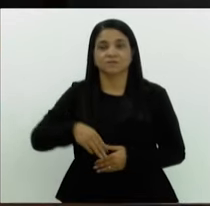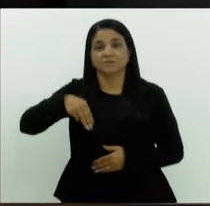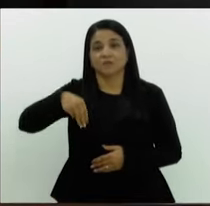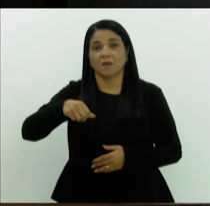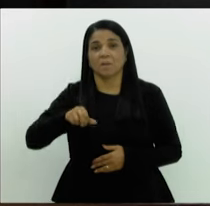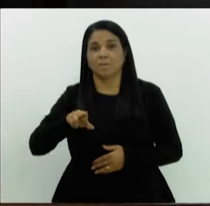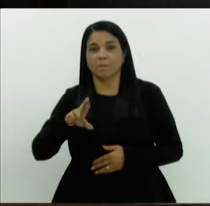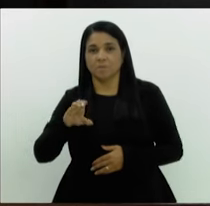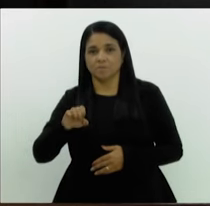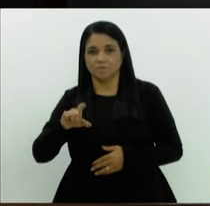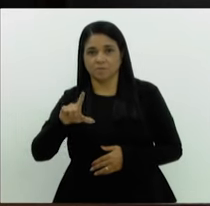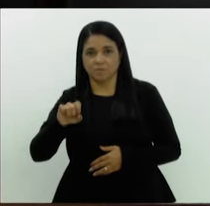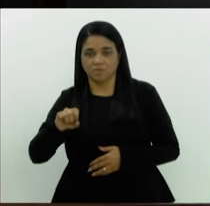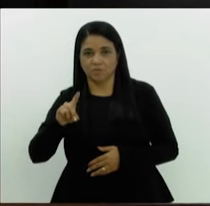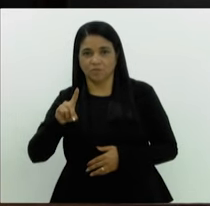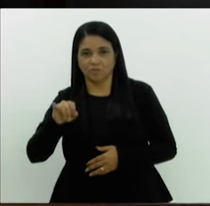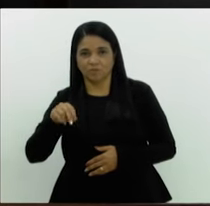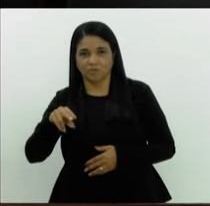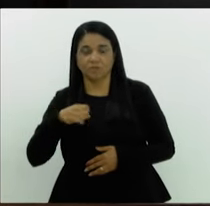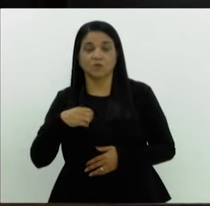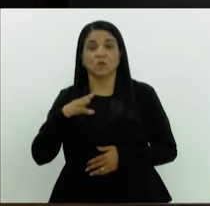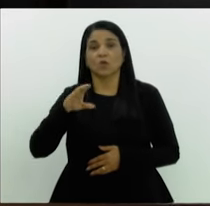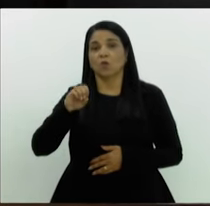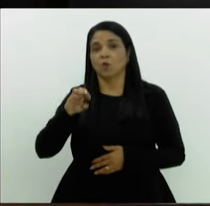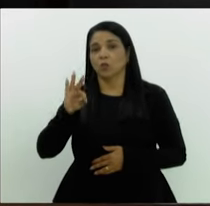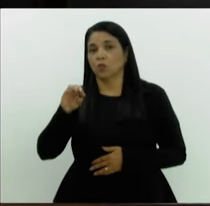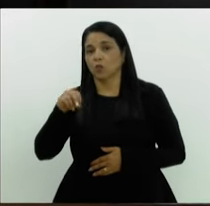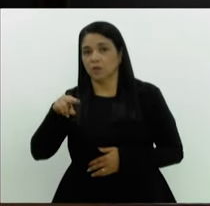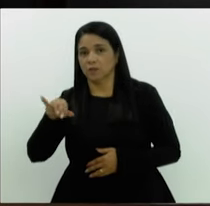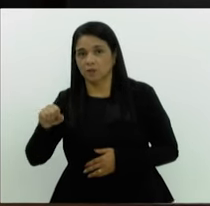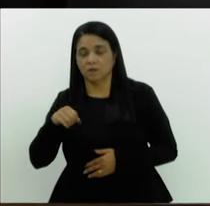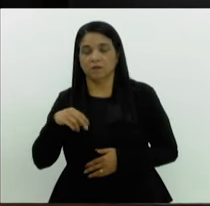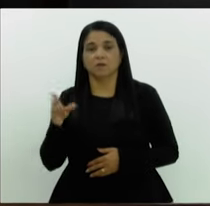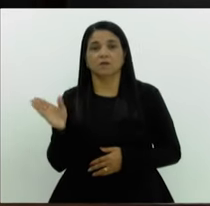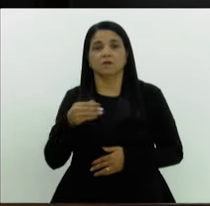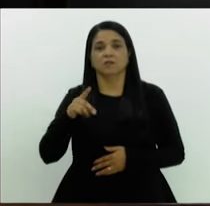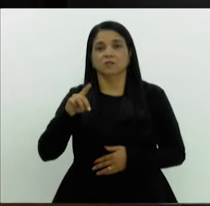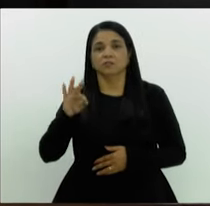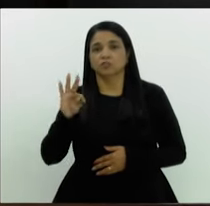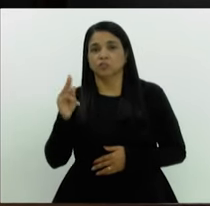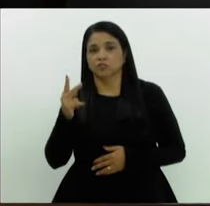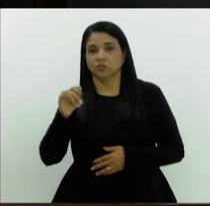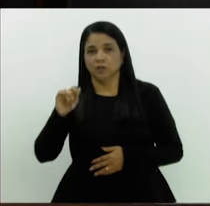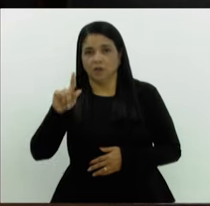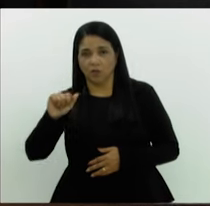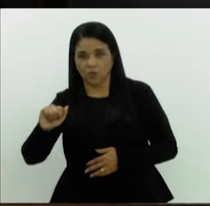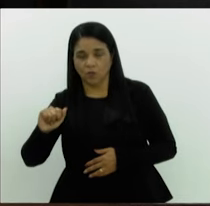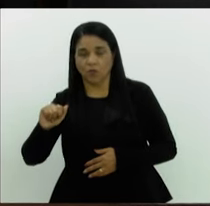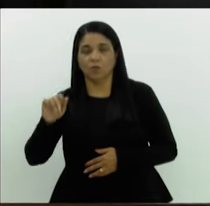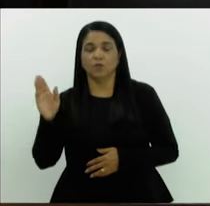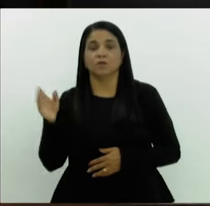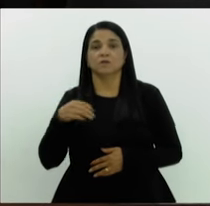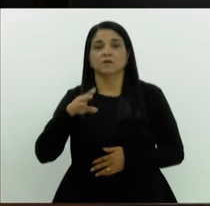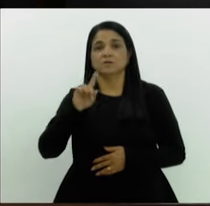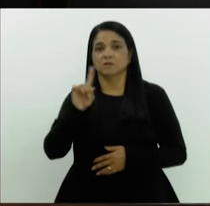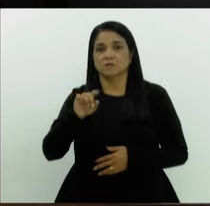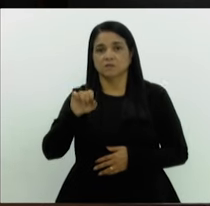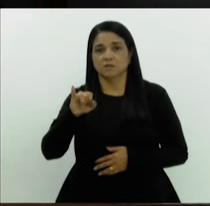Marcelo Dino, Otone de Paula Pai, Tiago Galhaço e Zeidan.